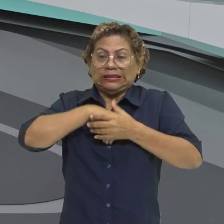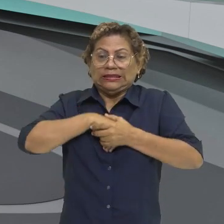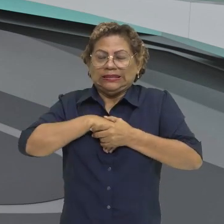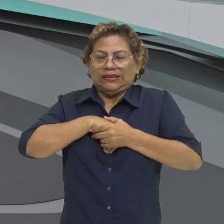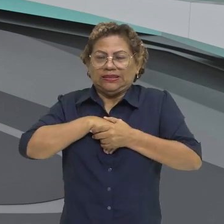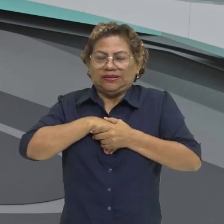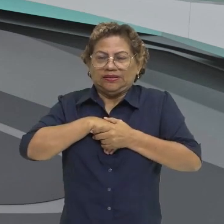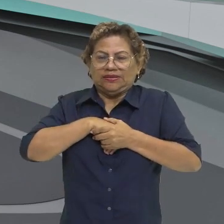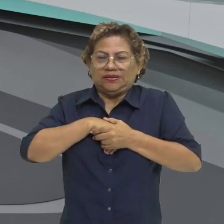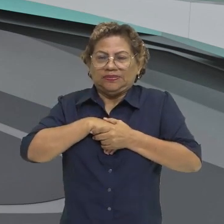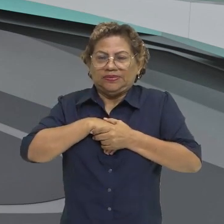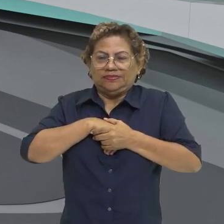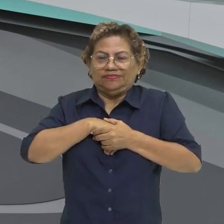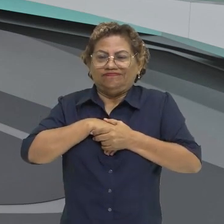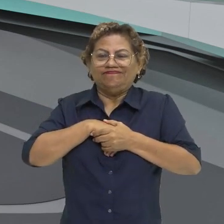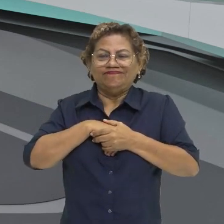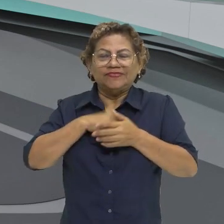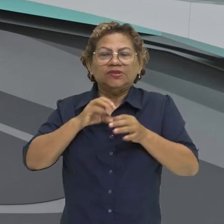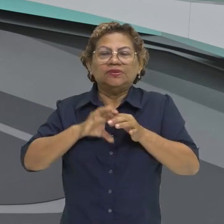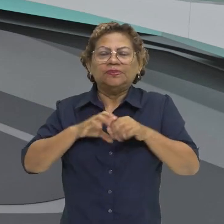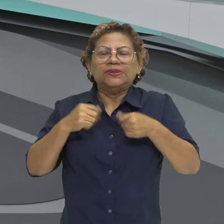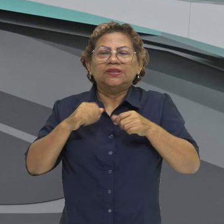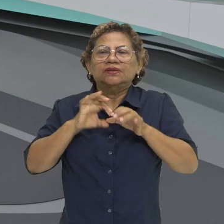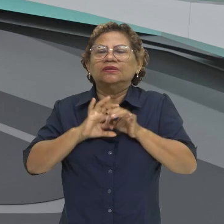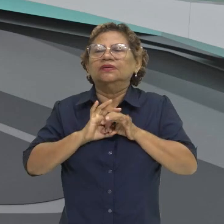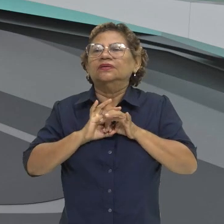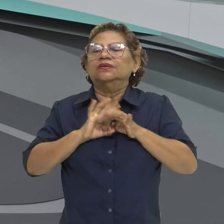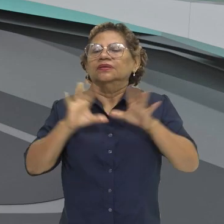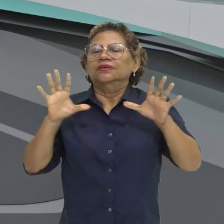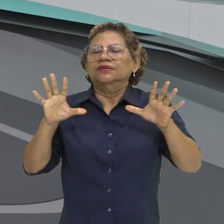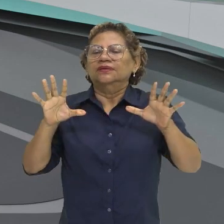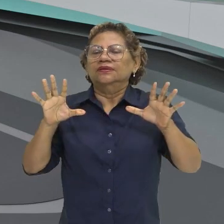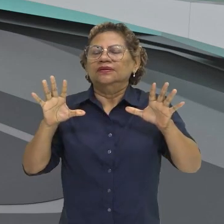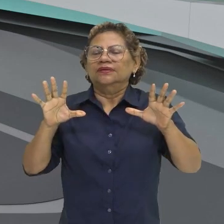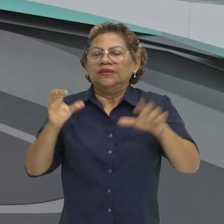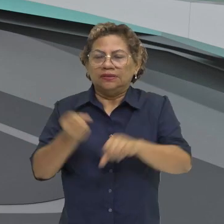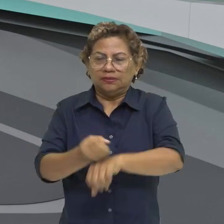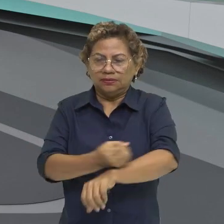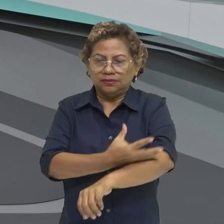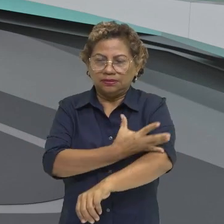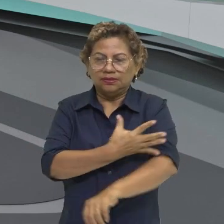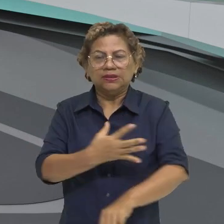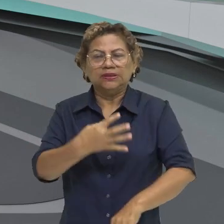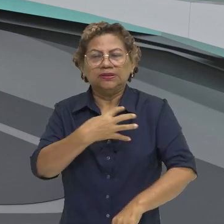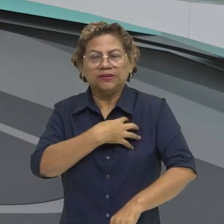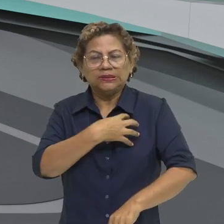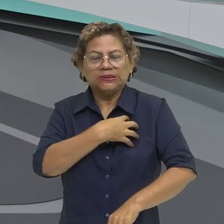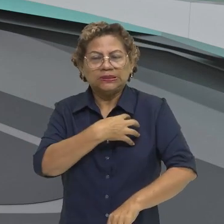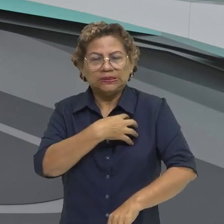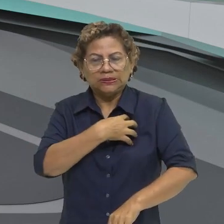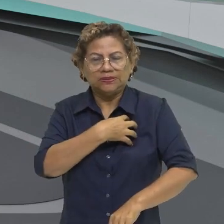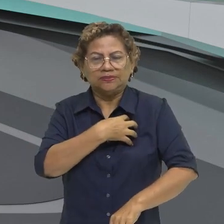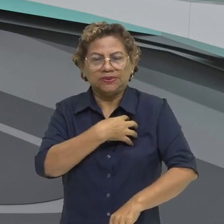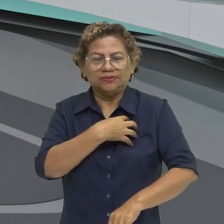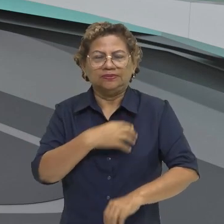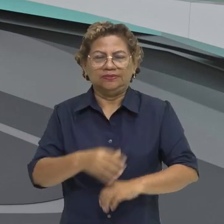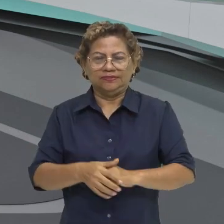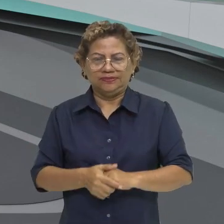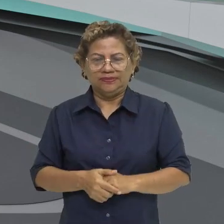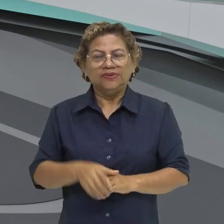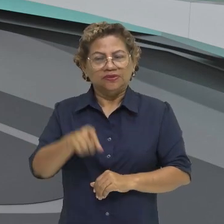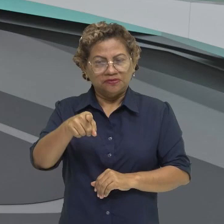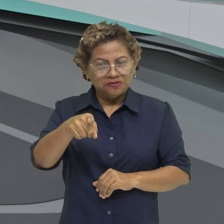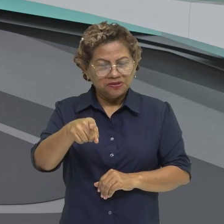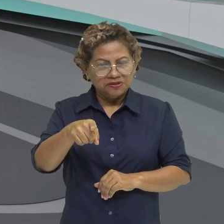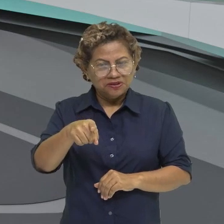a literatura, ela se presta também para isso, para expurgar, para tirar de dentro de você alguns sentimentos. E você